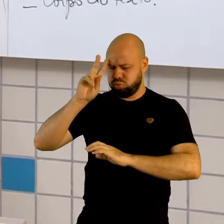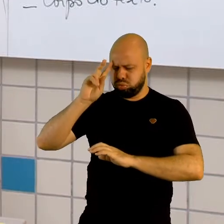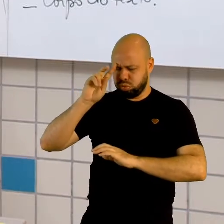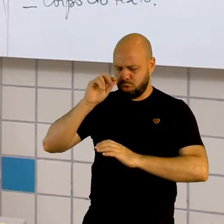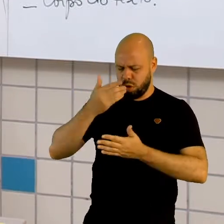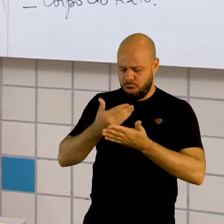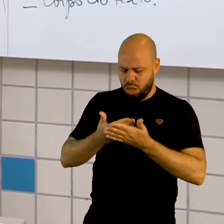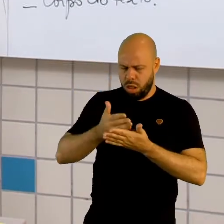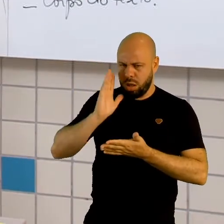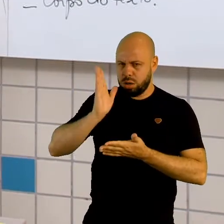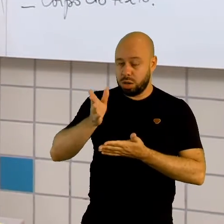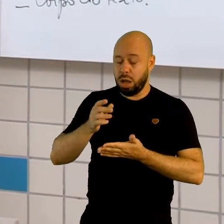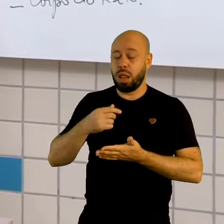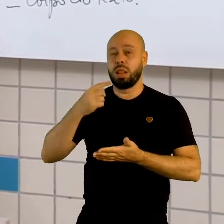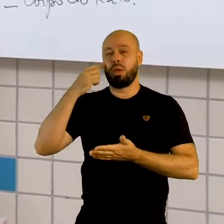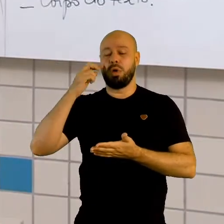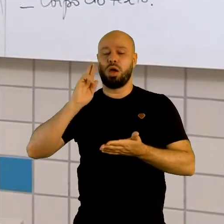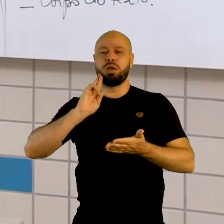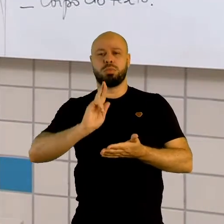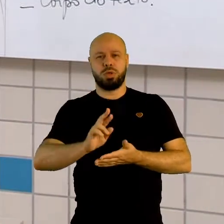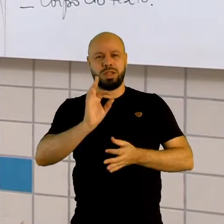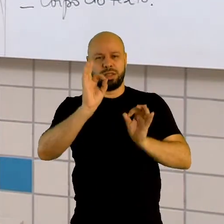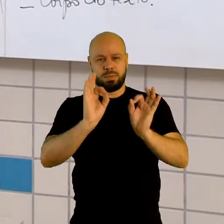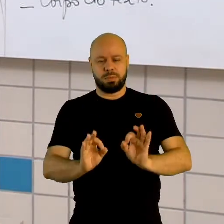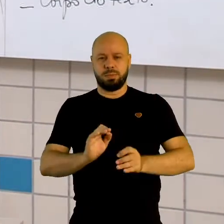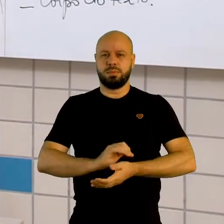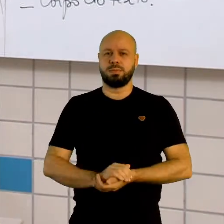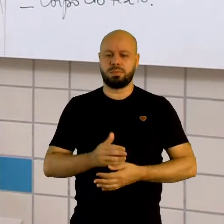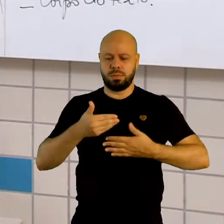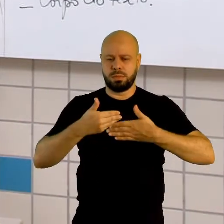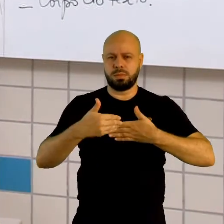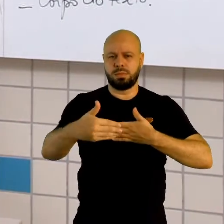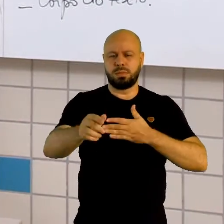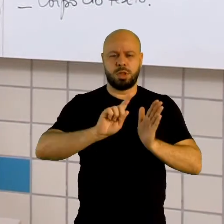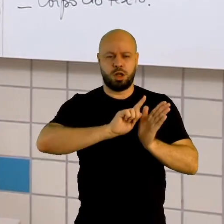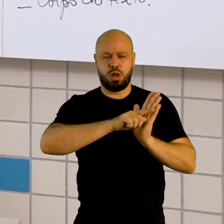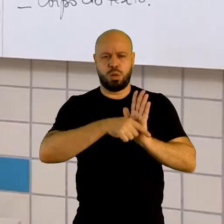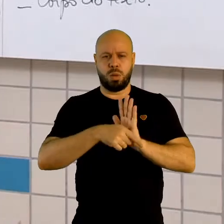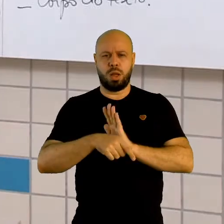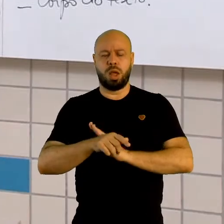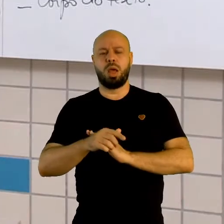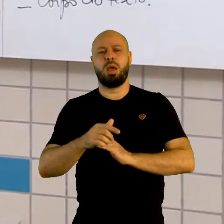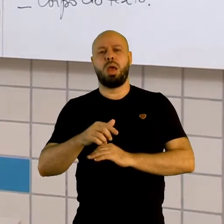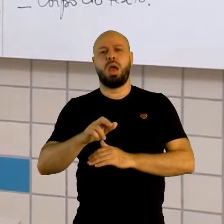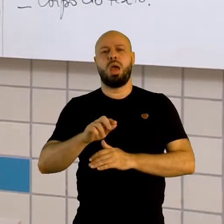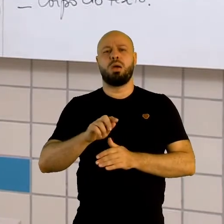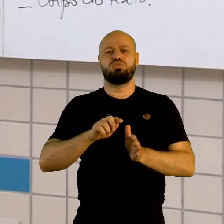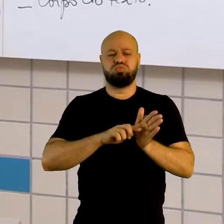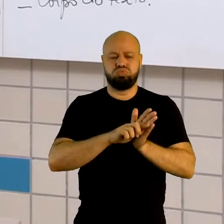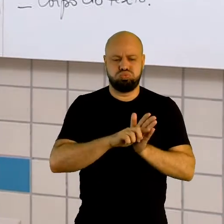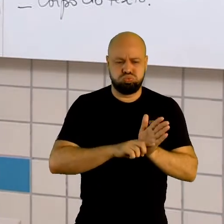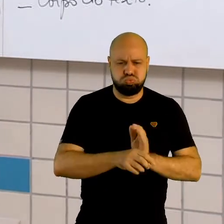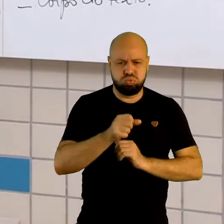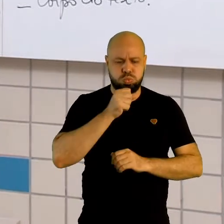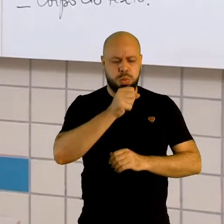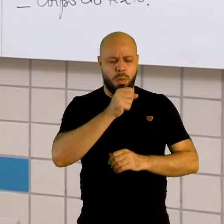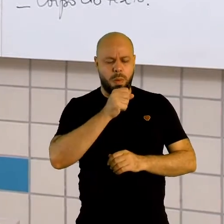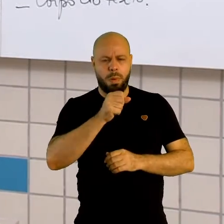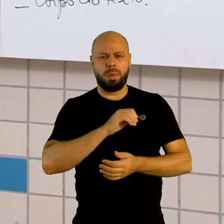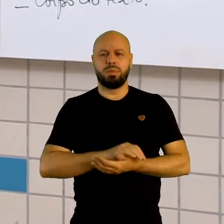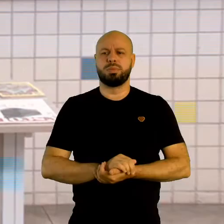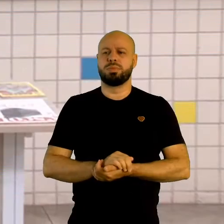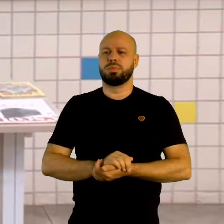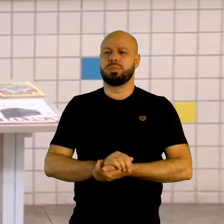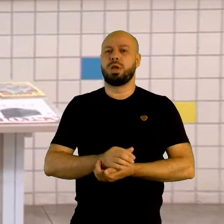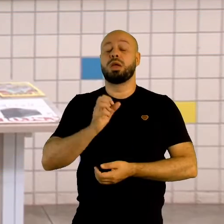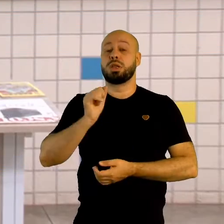delas para poder responder essa questão. Continuando com o gênero reportagem, nós já vimos onde ele é encontrado, que